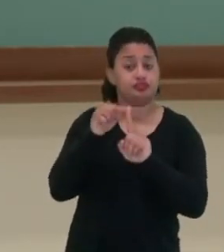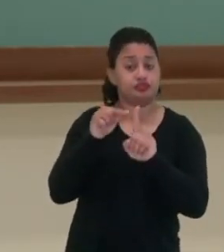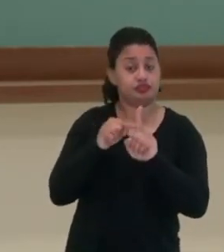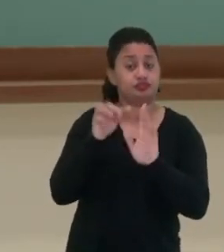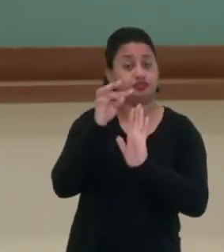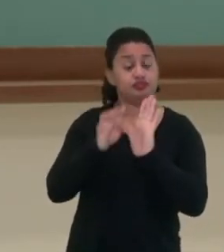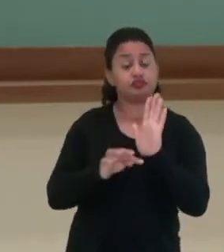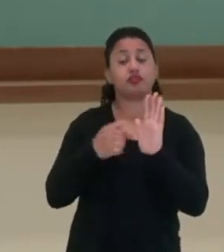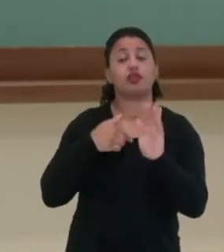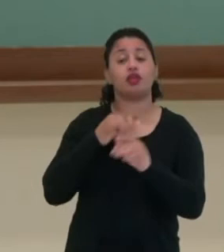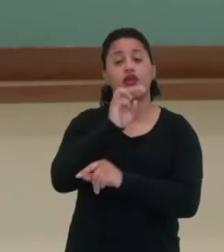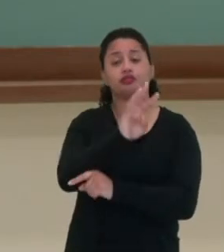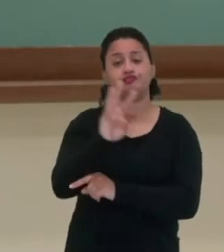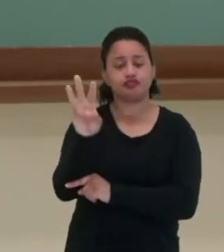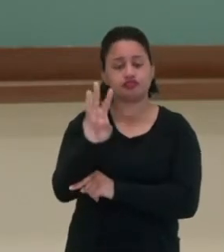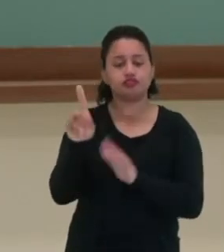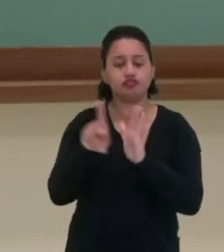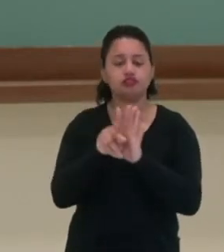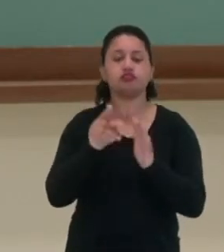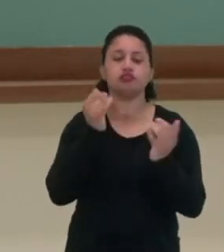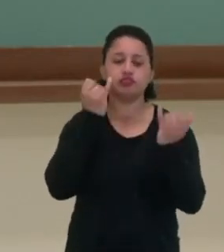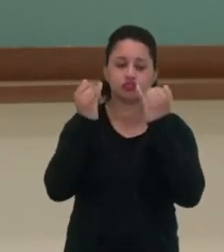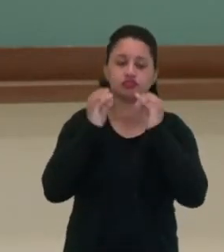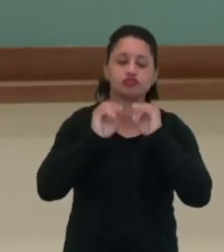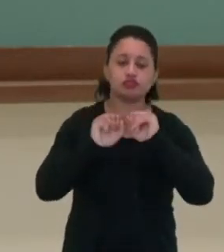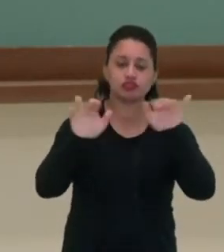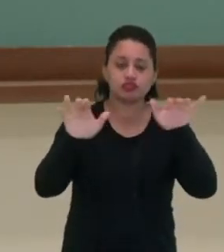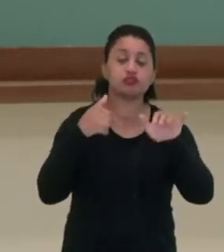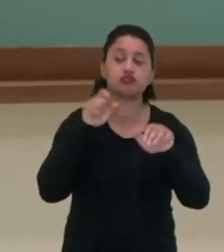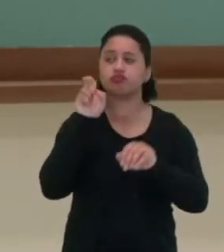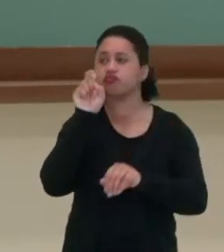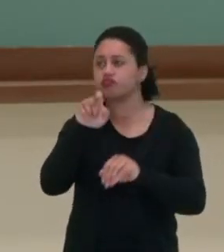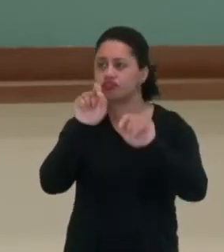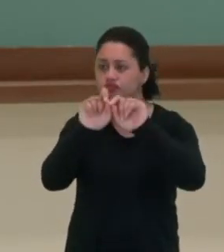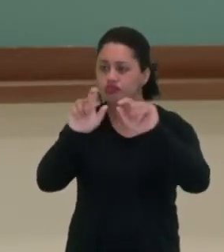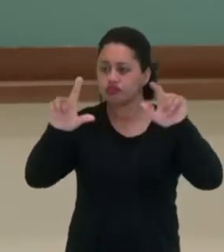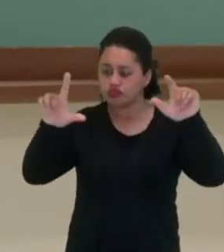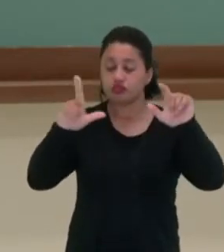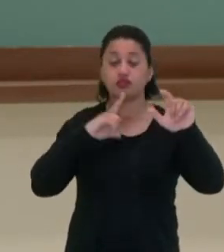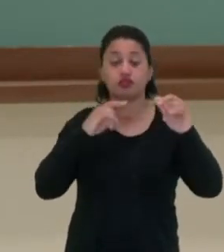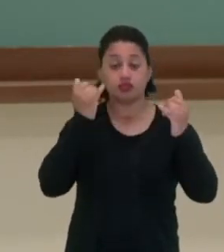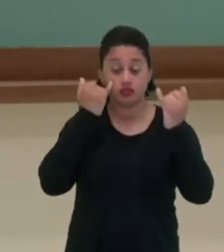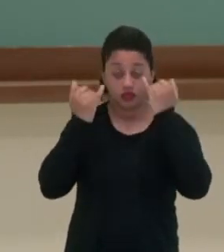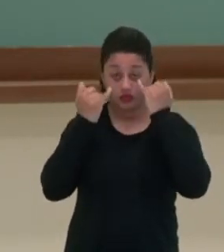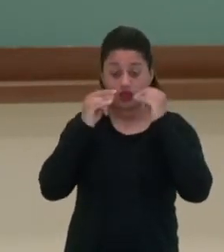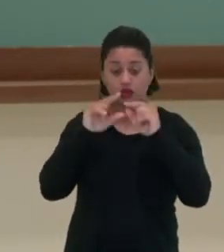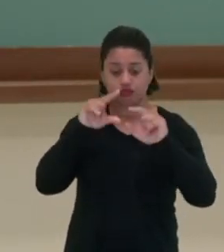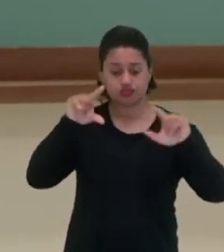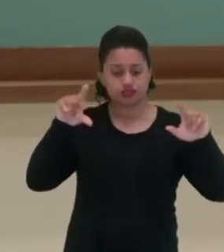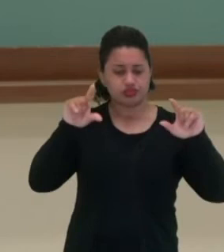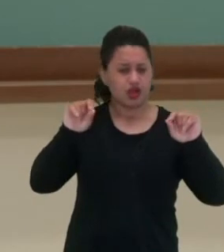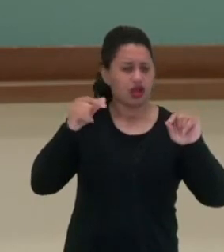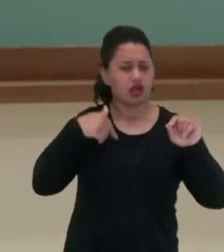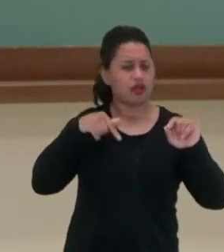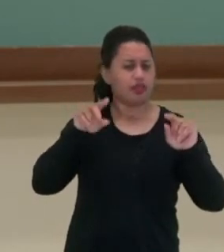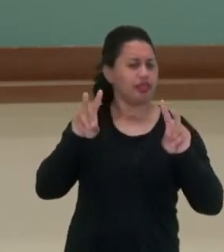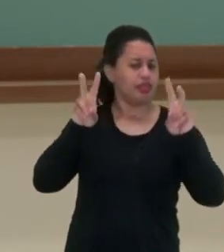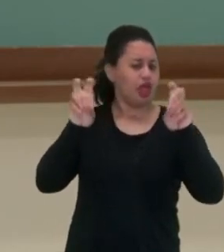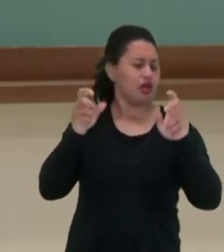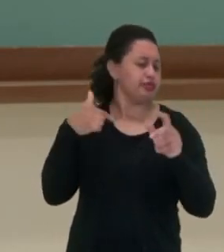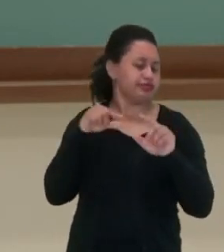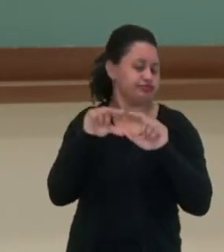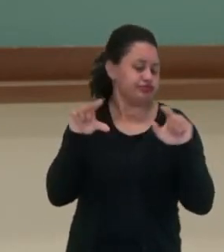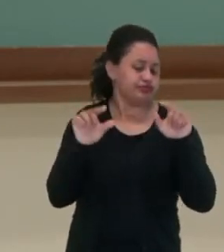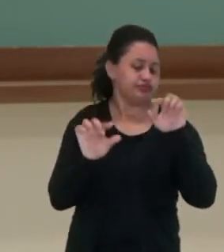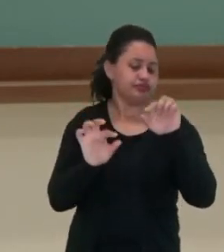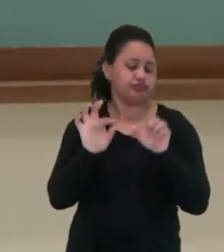Quando você está acessando um site de notícias, você clica ali numa manchete, vê alguma informação bastante curta acerca de um determinado assunto.